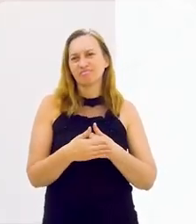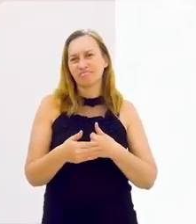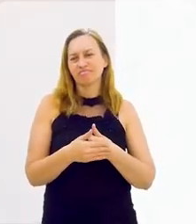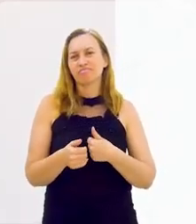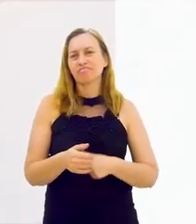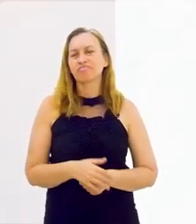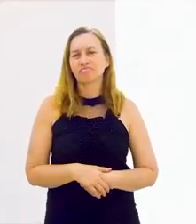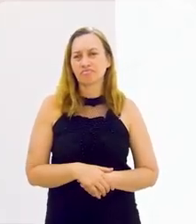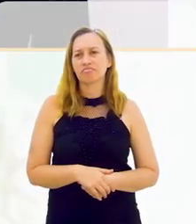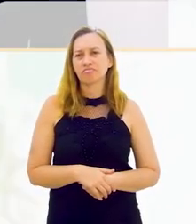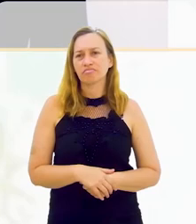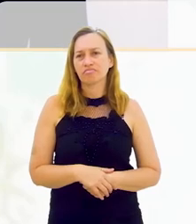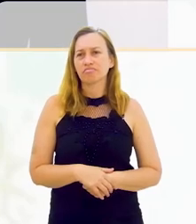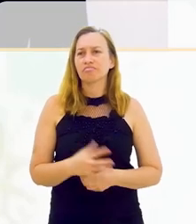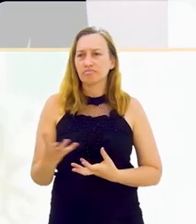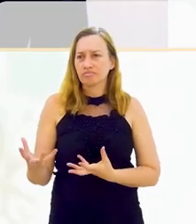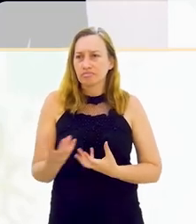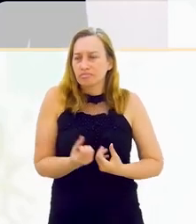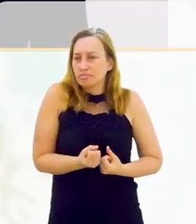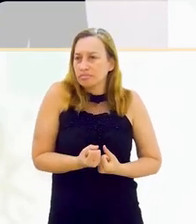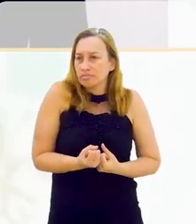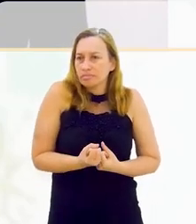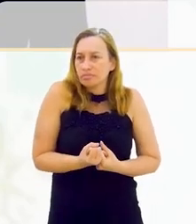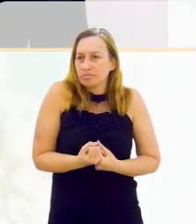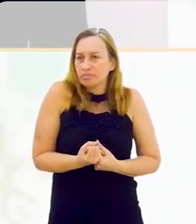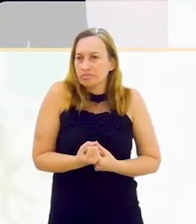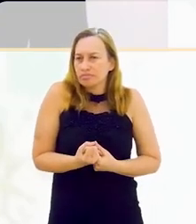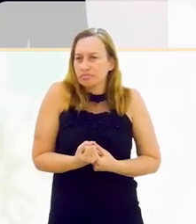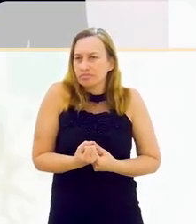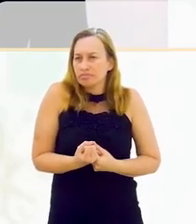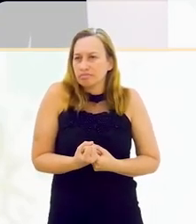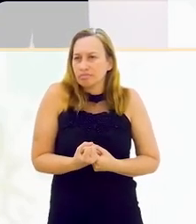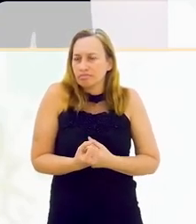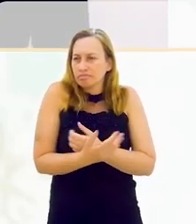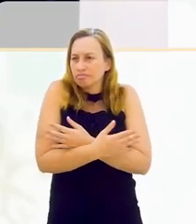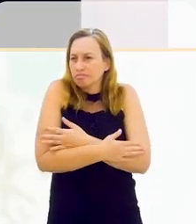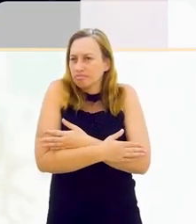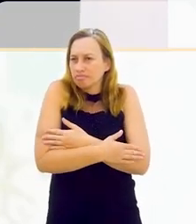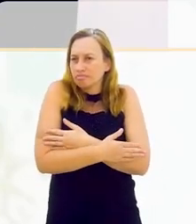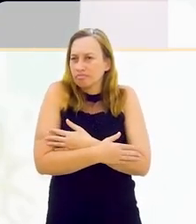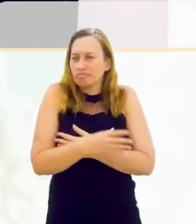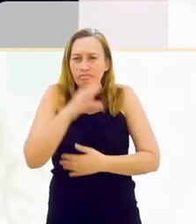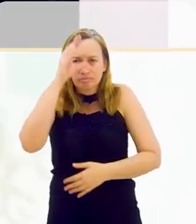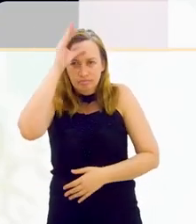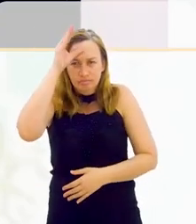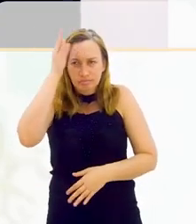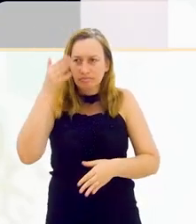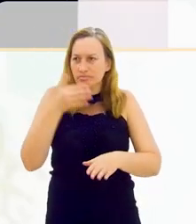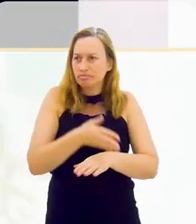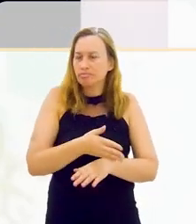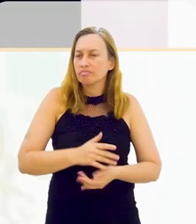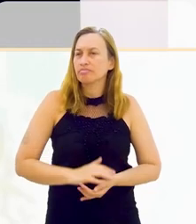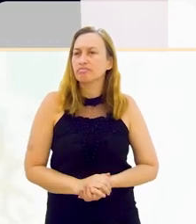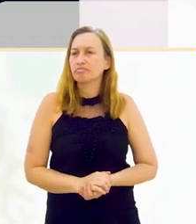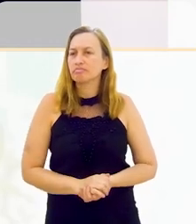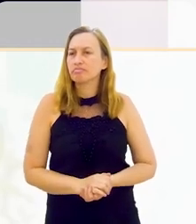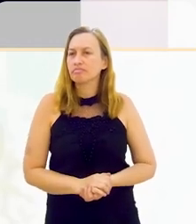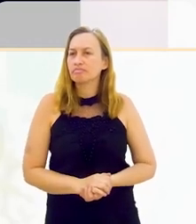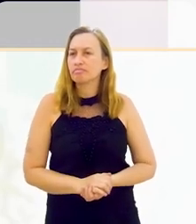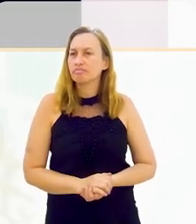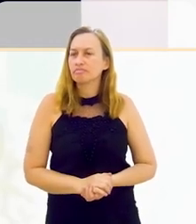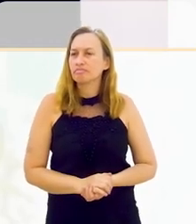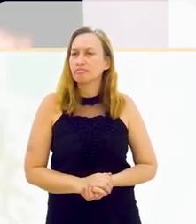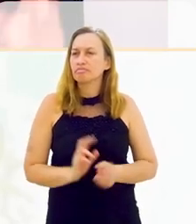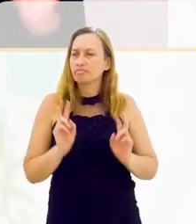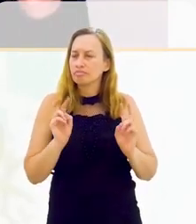muito carente, E aí então recebe, não né? tem como. Nossa, Mas aí é o tio que você percebe chegou. que